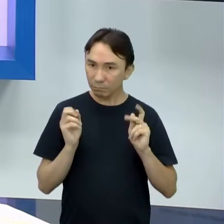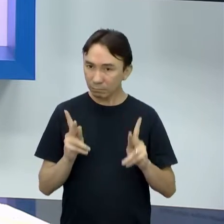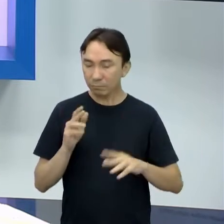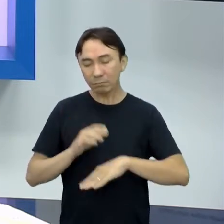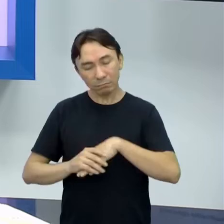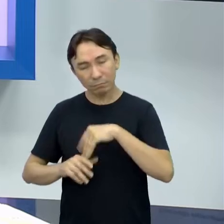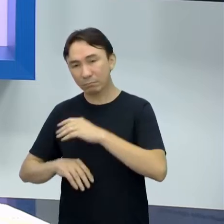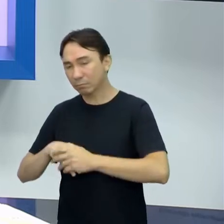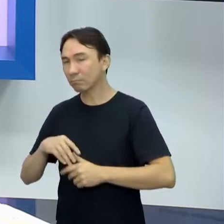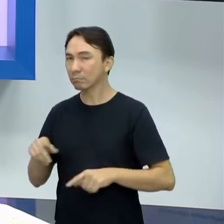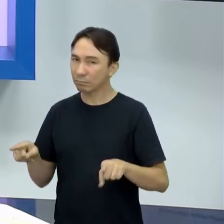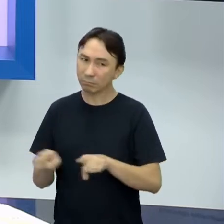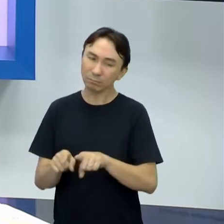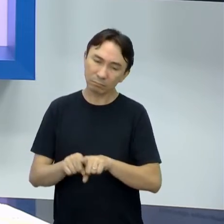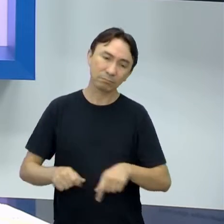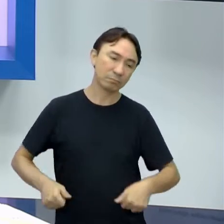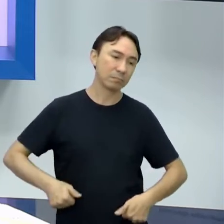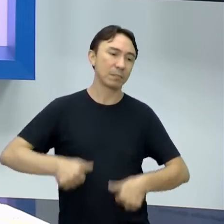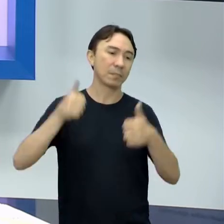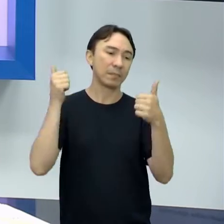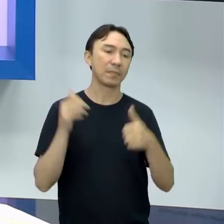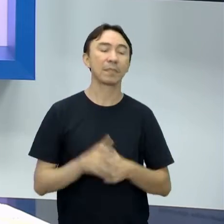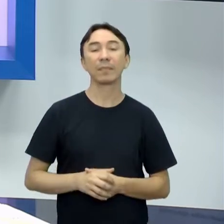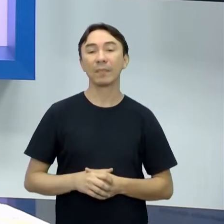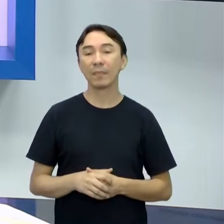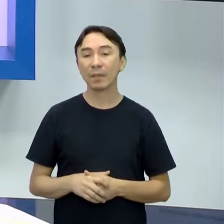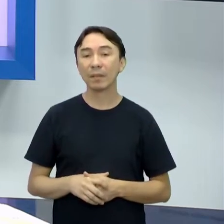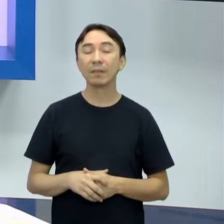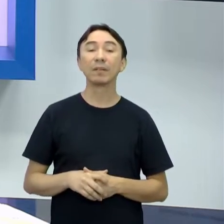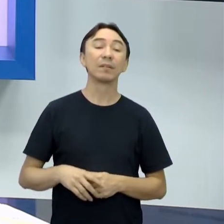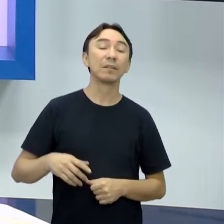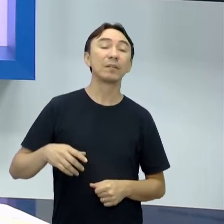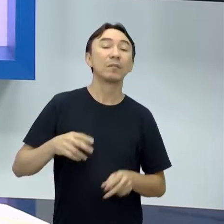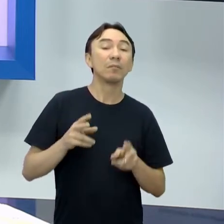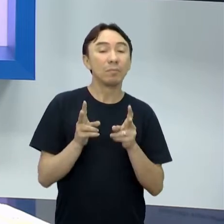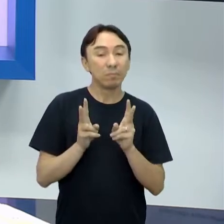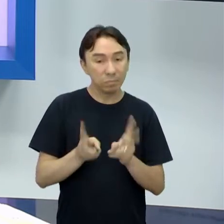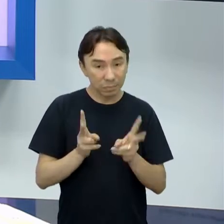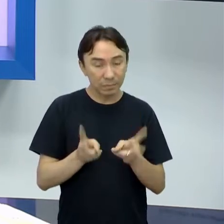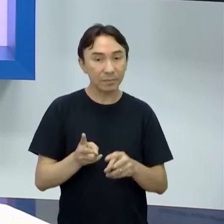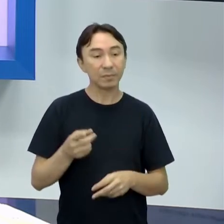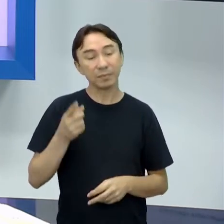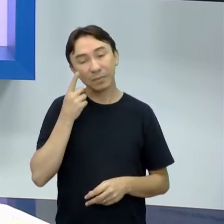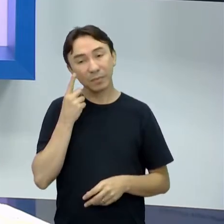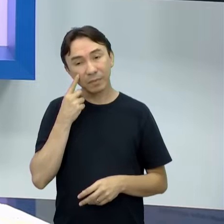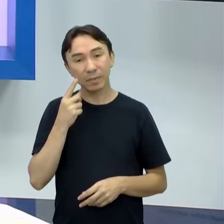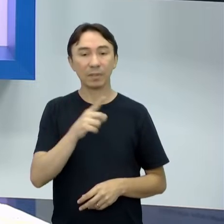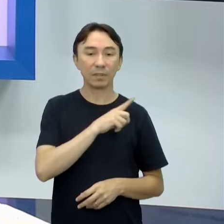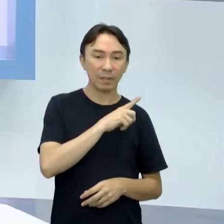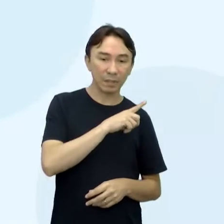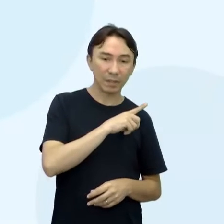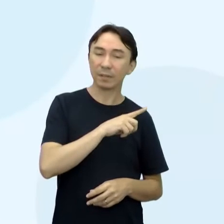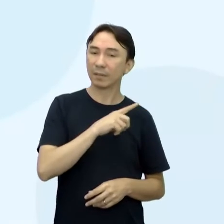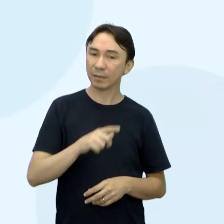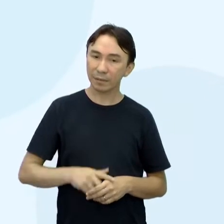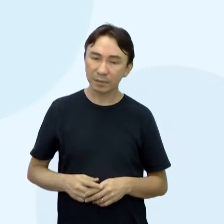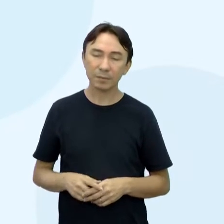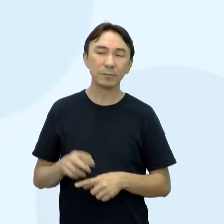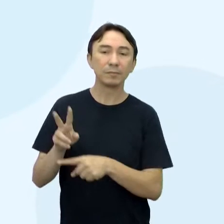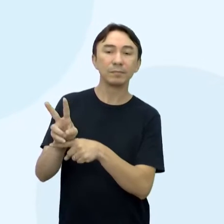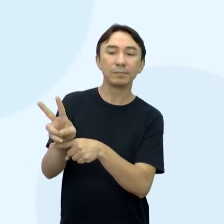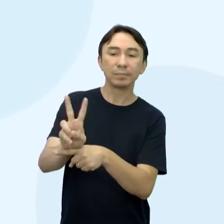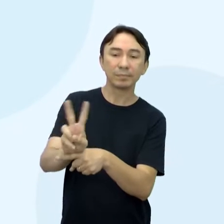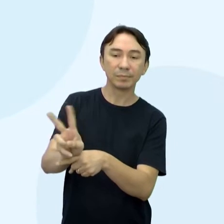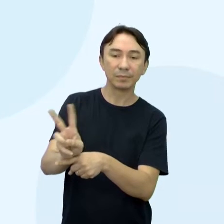também. Vamos continuar verificando aí essas observações dos canais que vocês